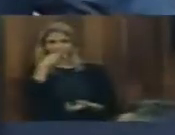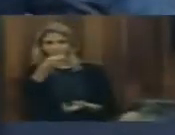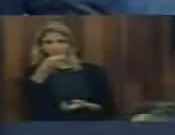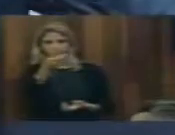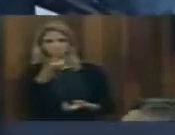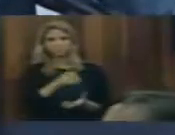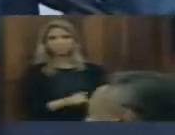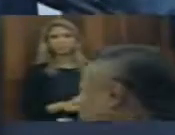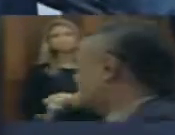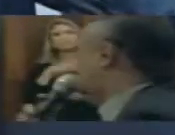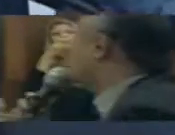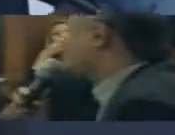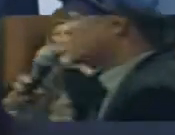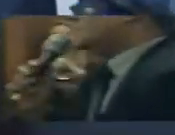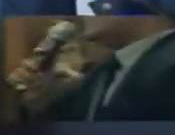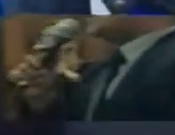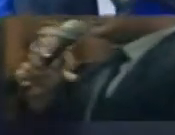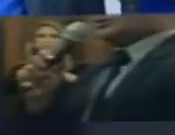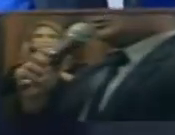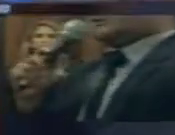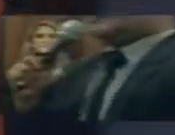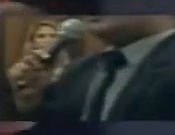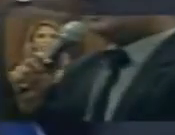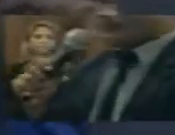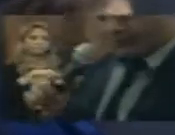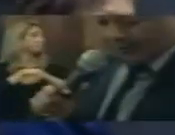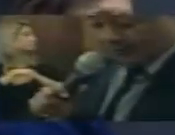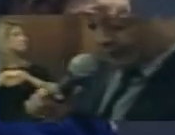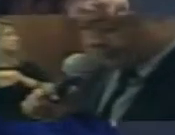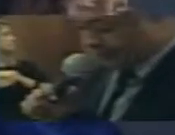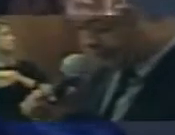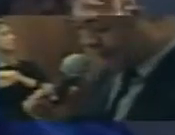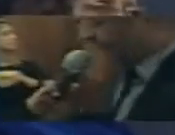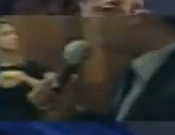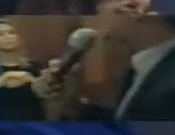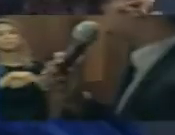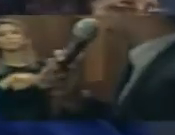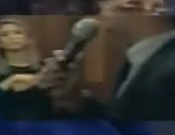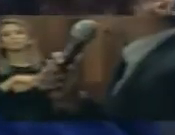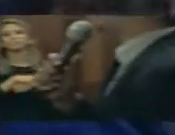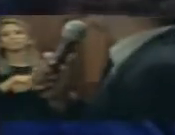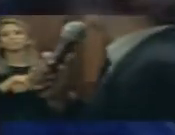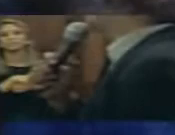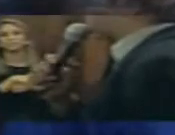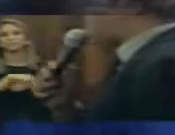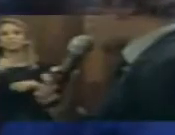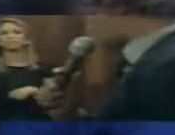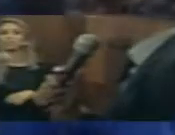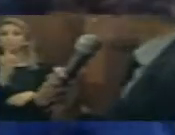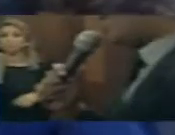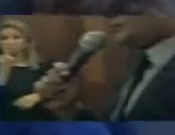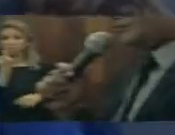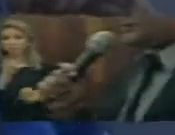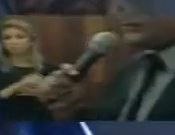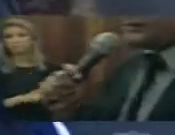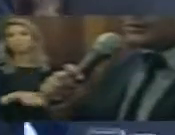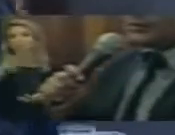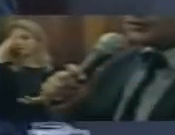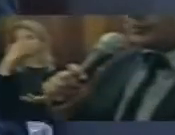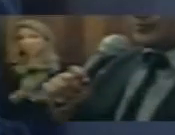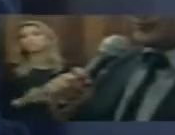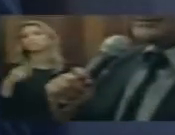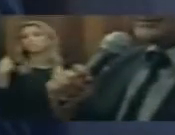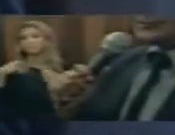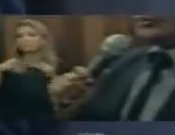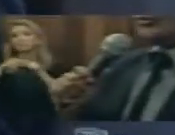todos. Senhor presidente, é o seguinte, né? Nós não viemos para a política para poder ficar sendo mais do mesmo, né?